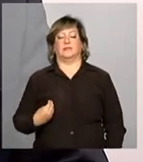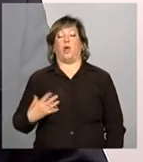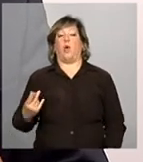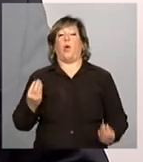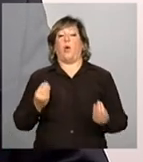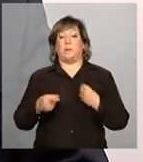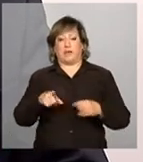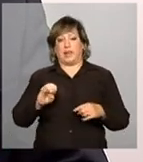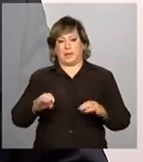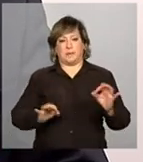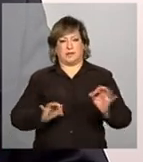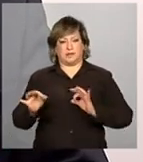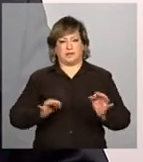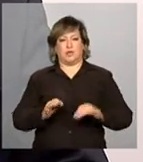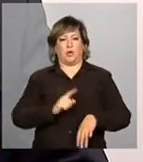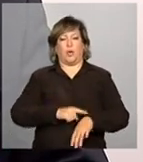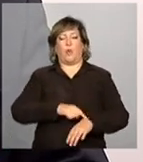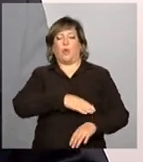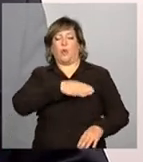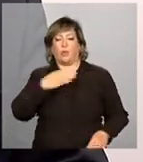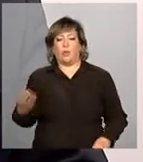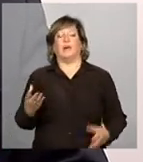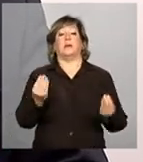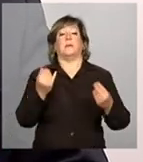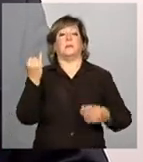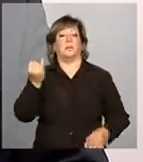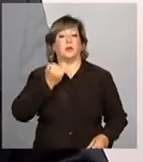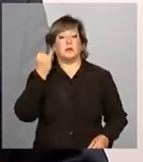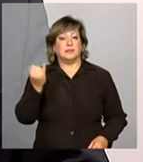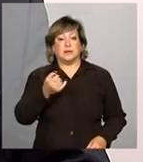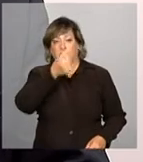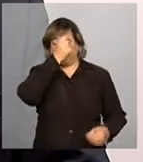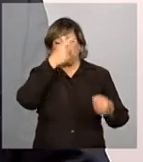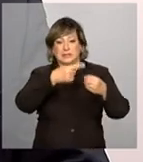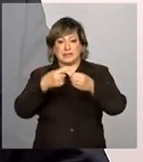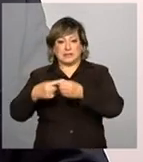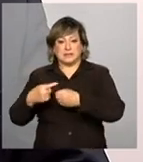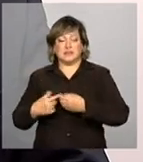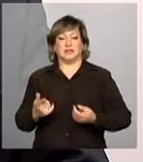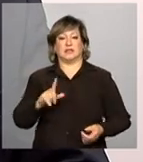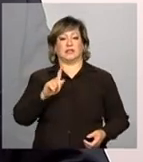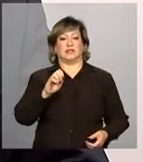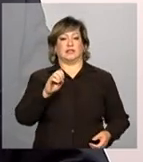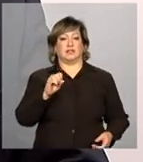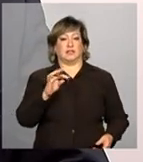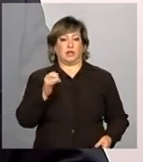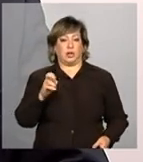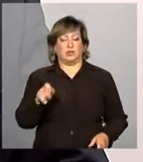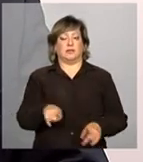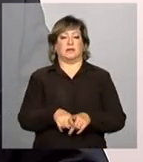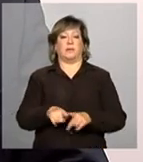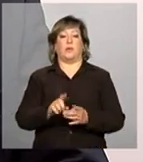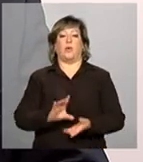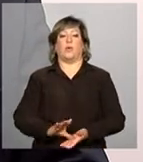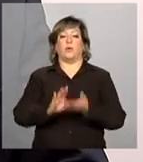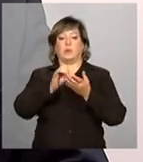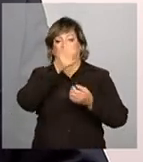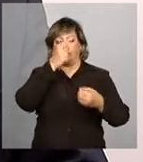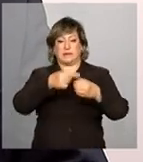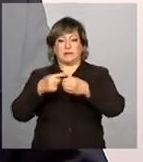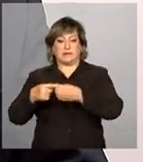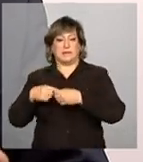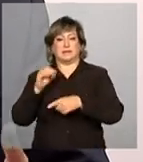a longo prazo é muito importante que os municípios por gestores e juntamente com o conselhos municipais de assistência social